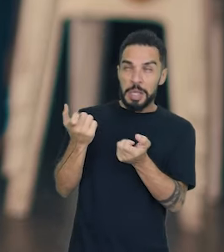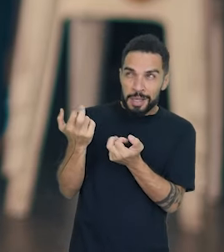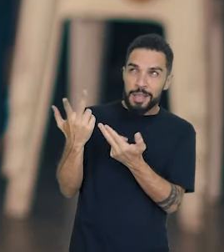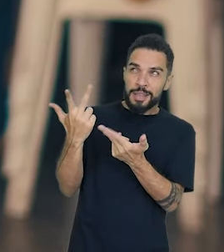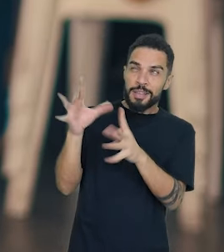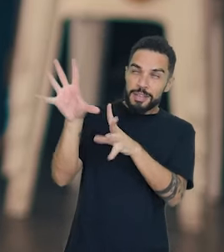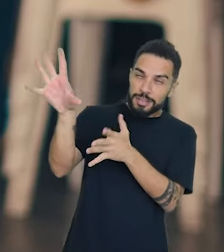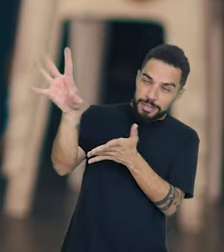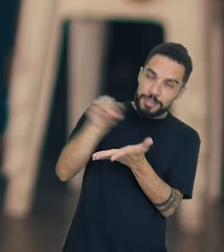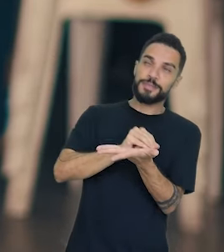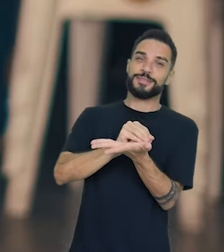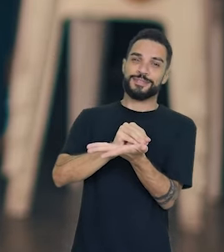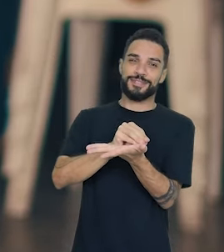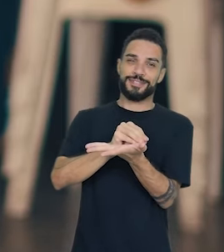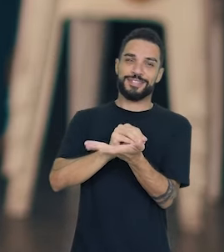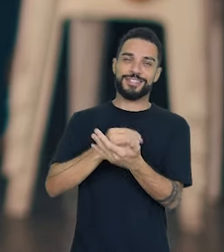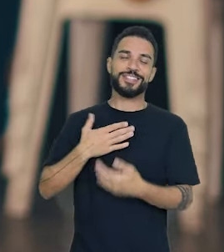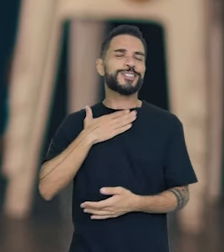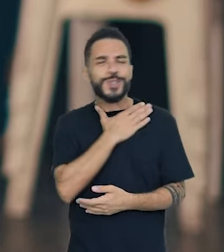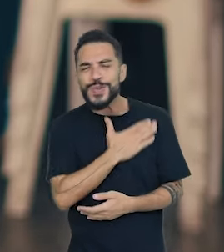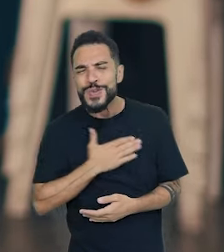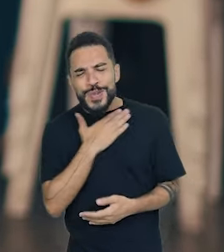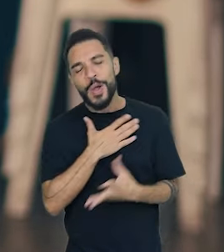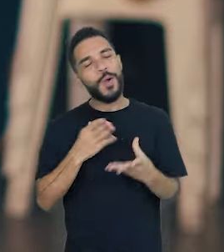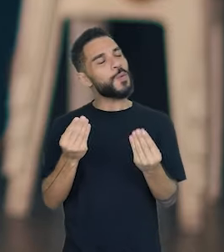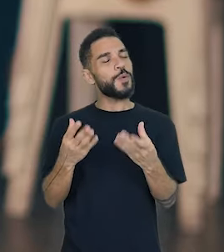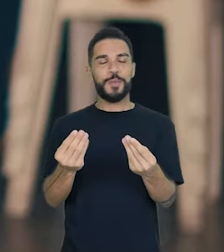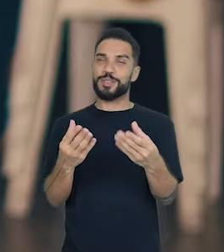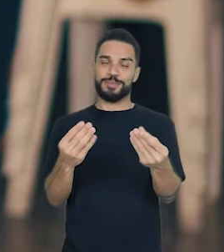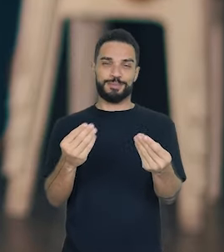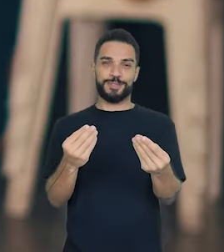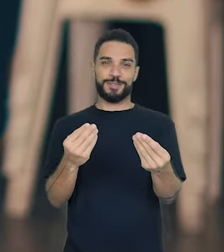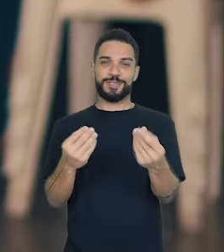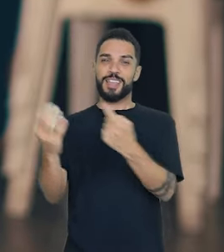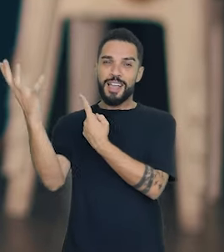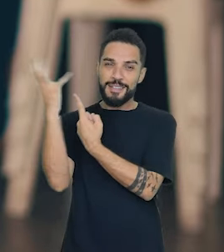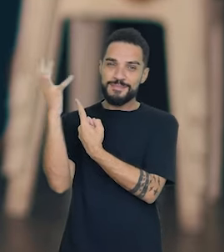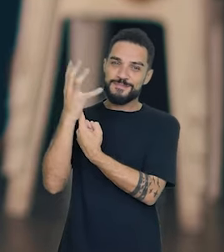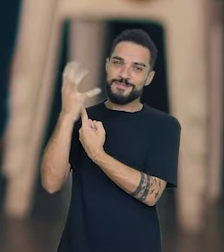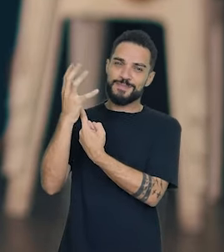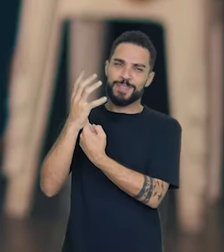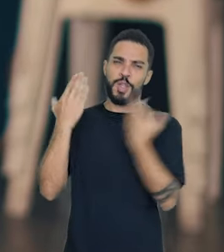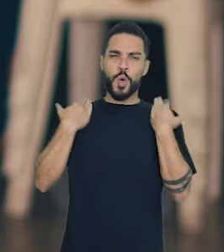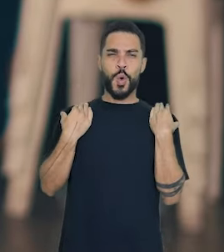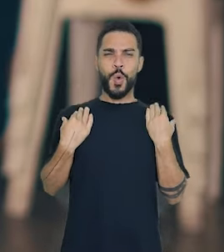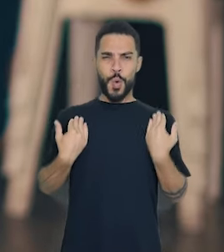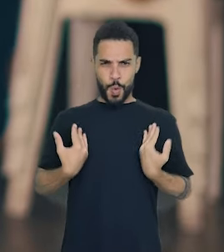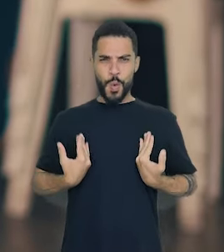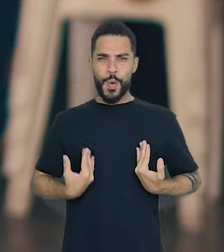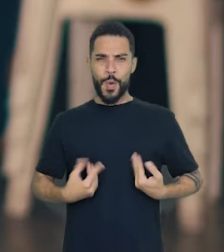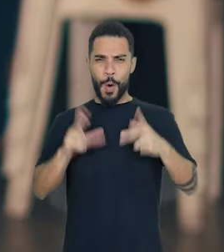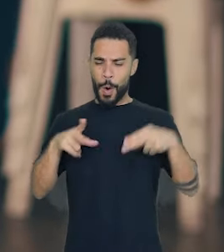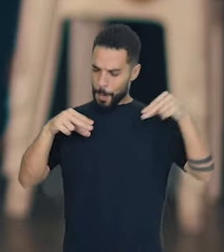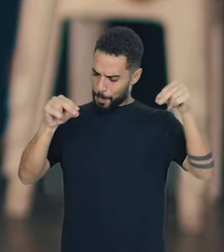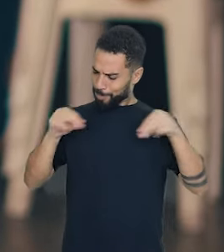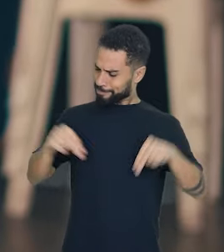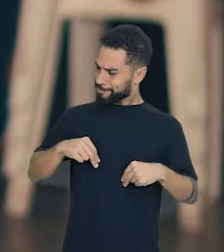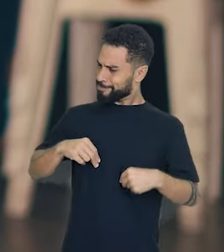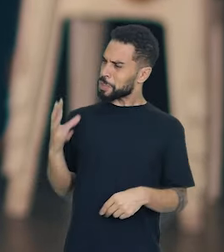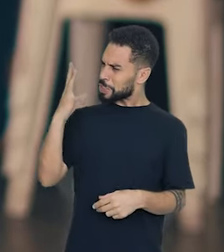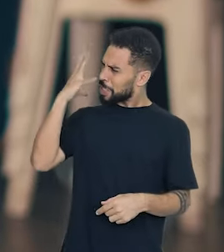novos casais que estão vindo aí. Eu me espelho muito no Valdemar. a vestimenta do Valdemar. Valdemar, eu acho que isso que eu falo